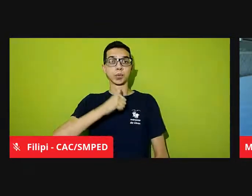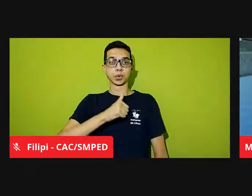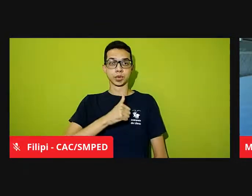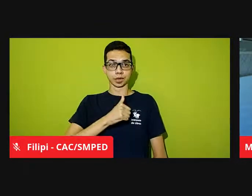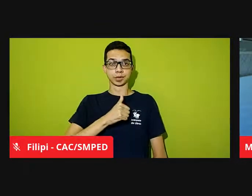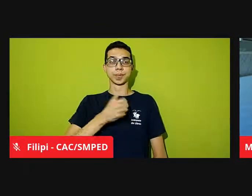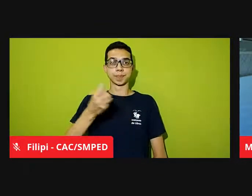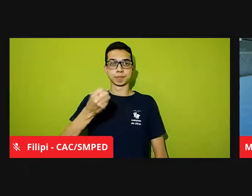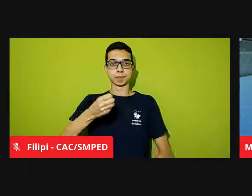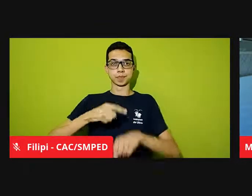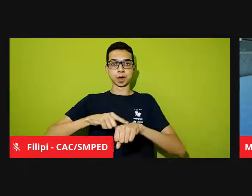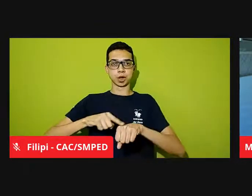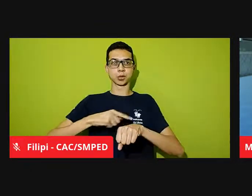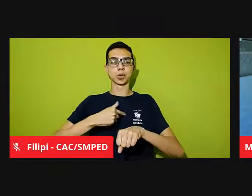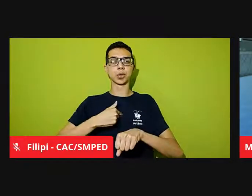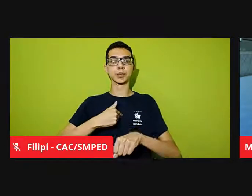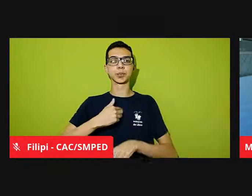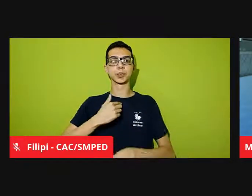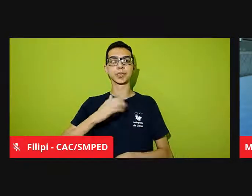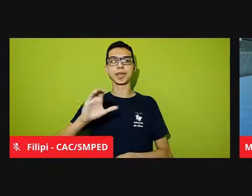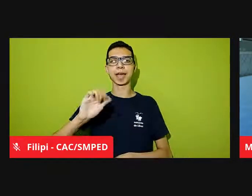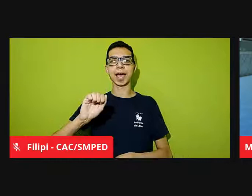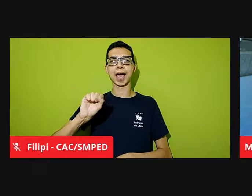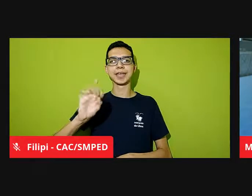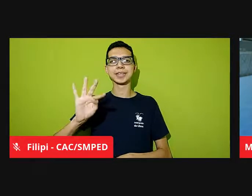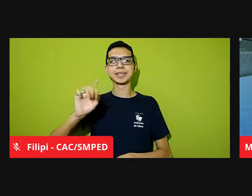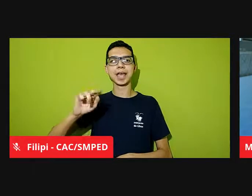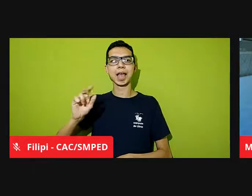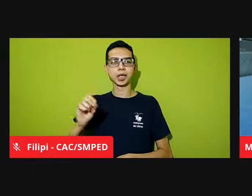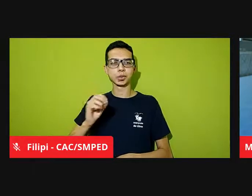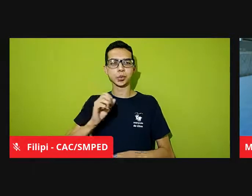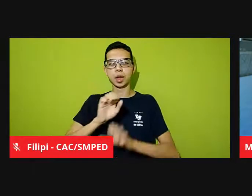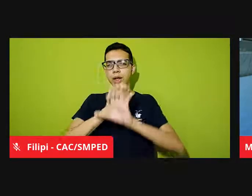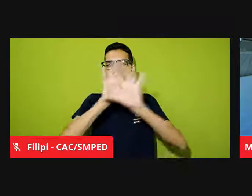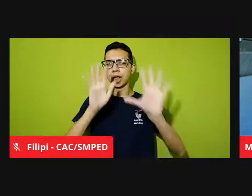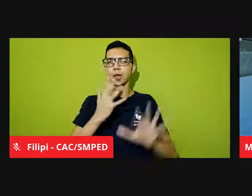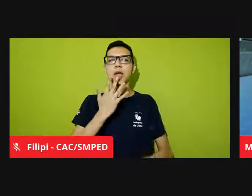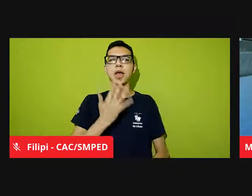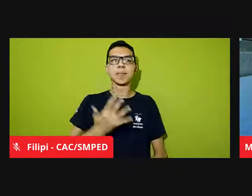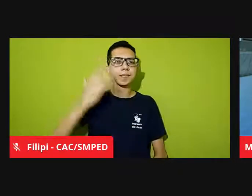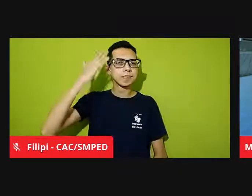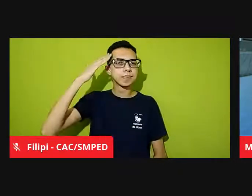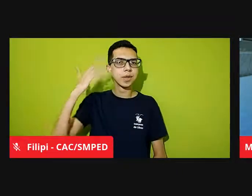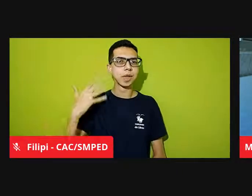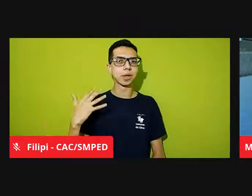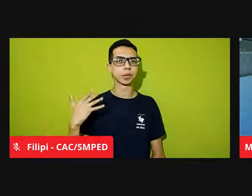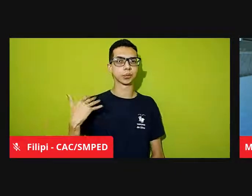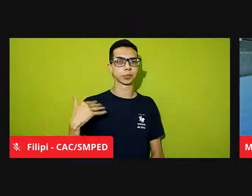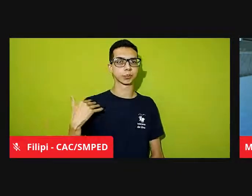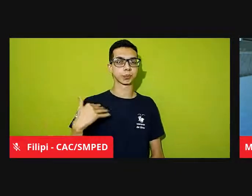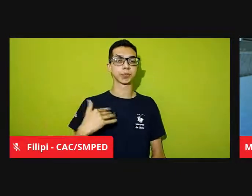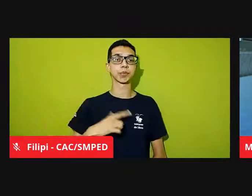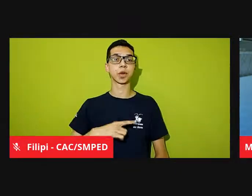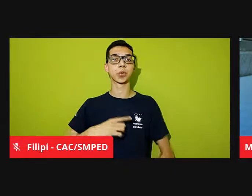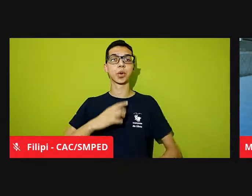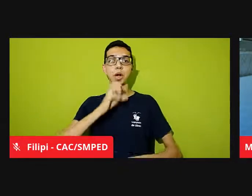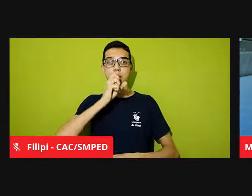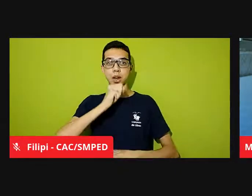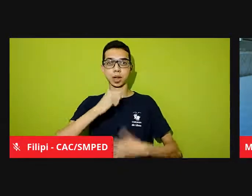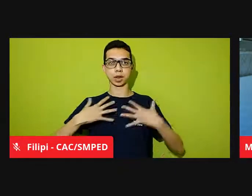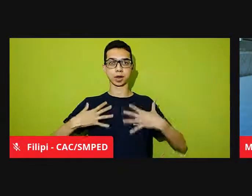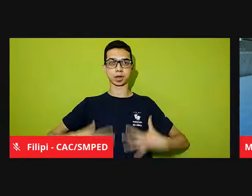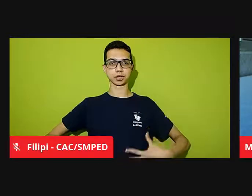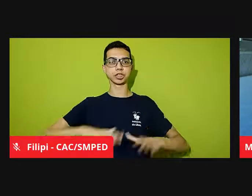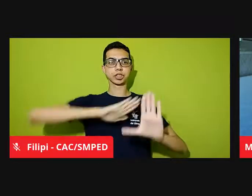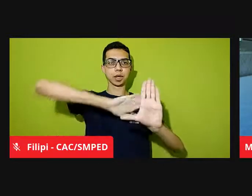branca, tenho o cabelo castanho claro, cortado bem acima dos ombros, estou usando uma blusa laranja. E atrás de mim